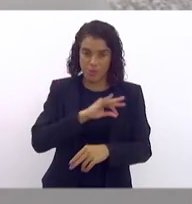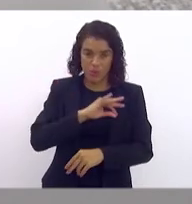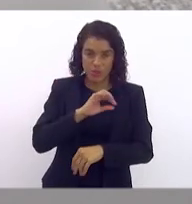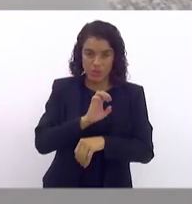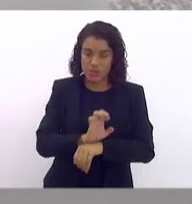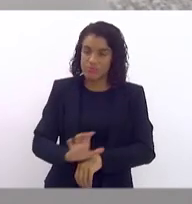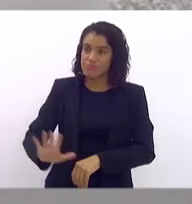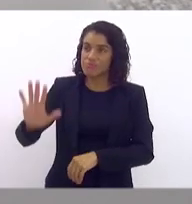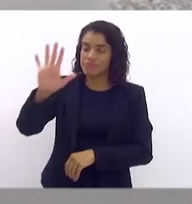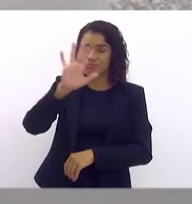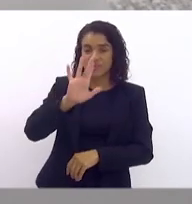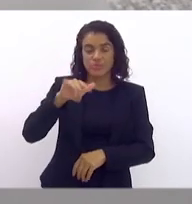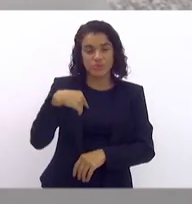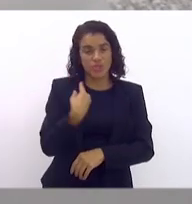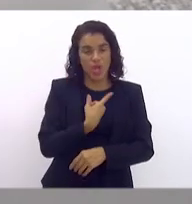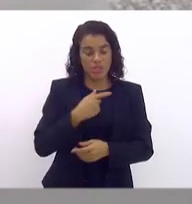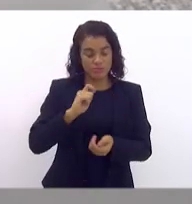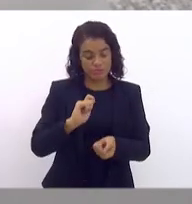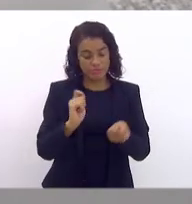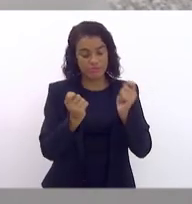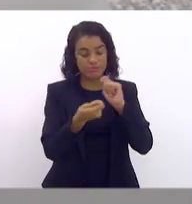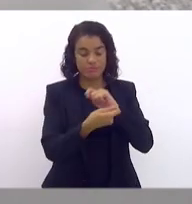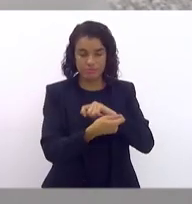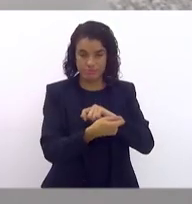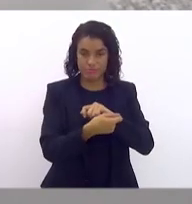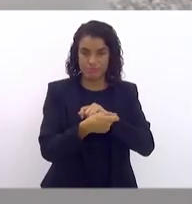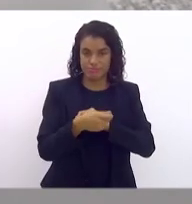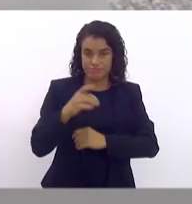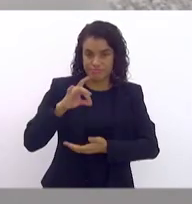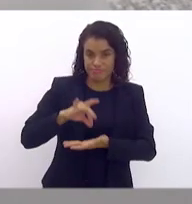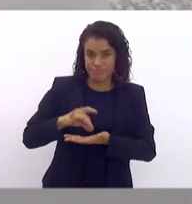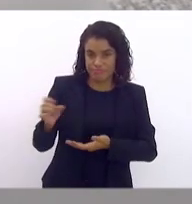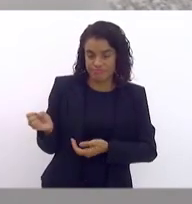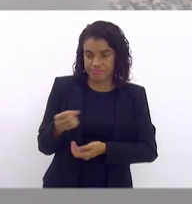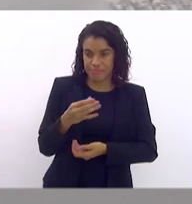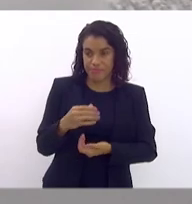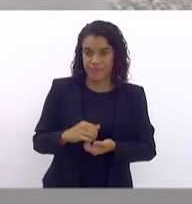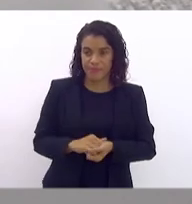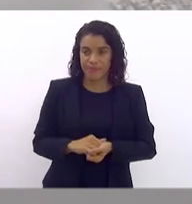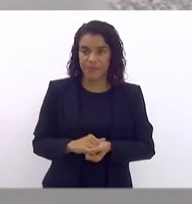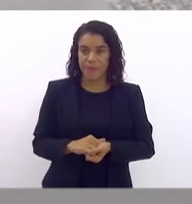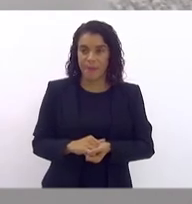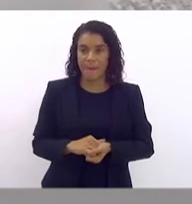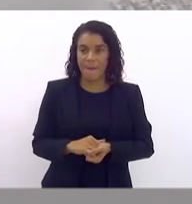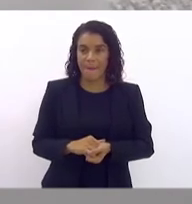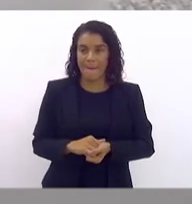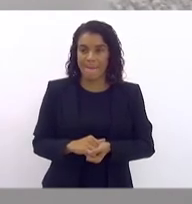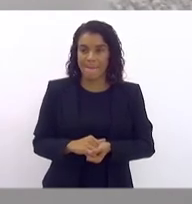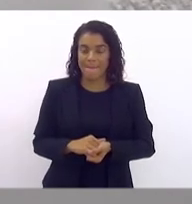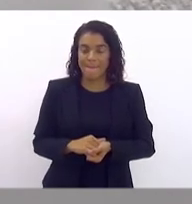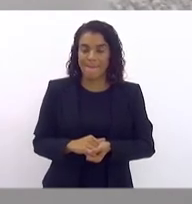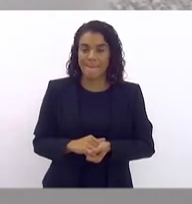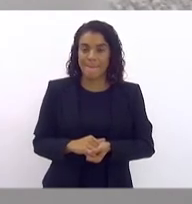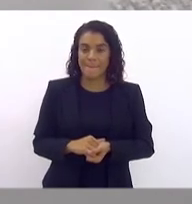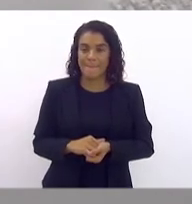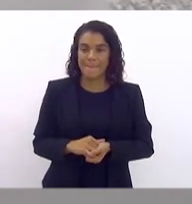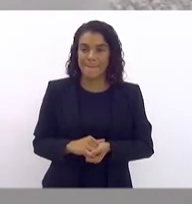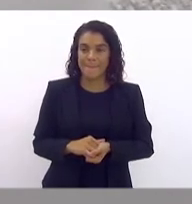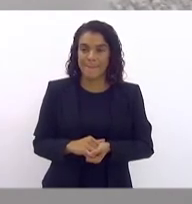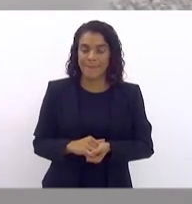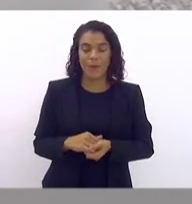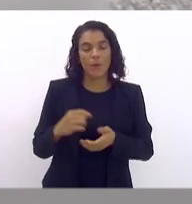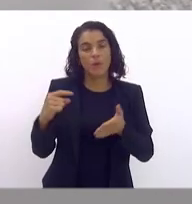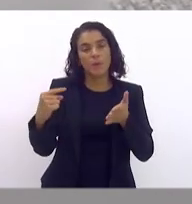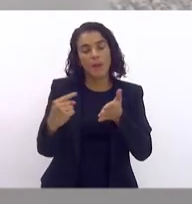adaptando a essa nova realidade eh ainda nesse tópico quando sou